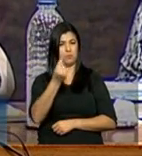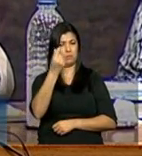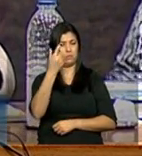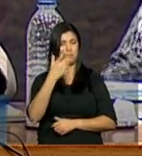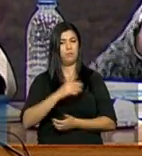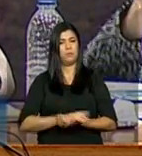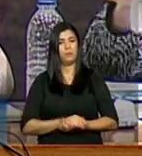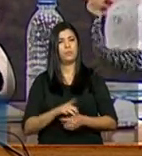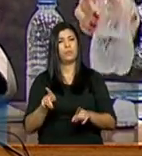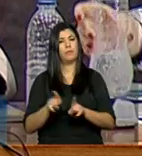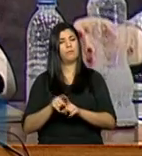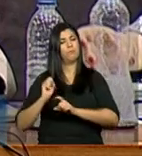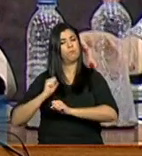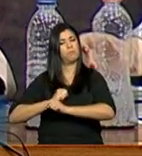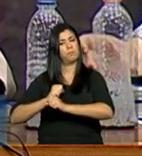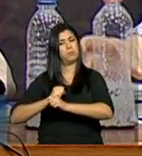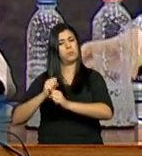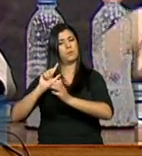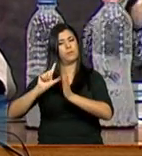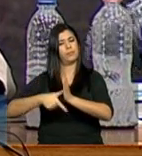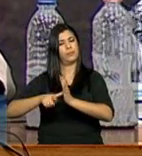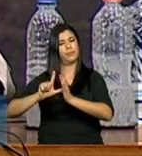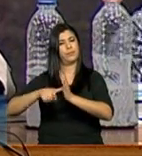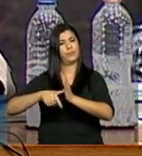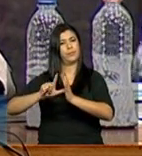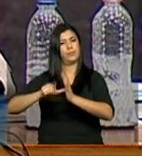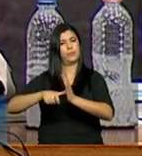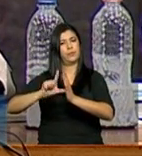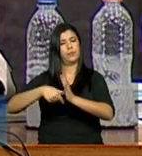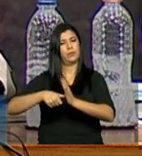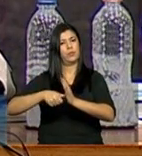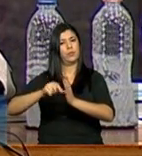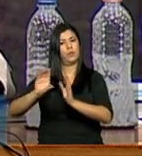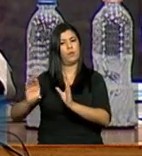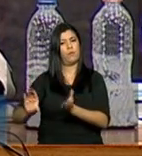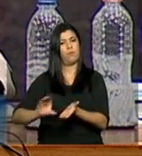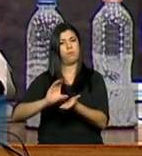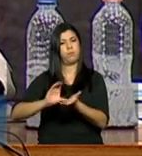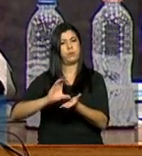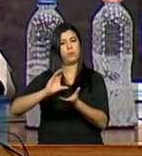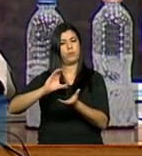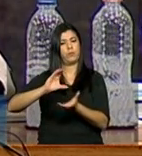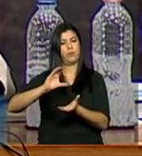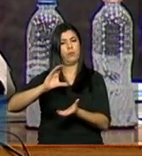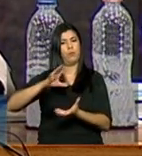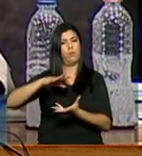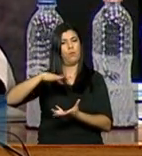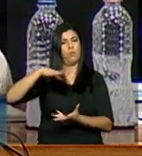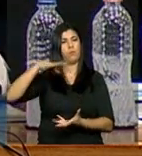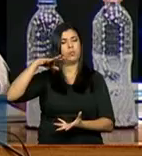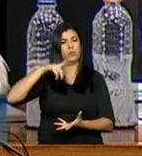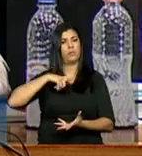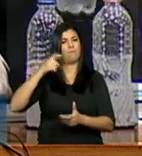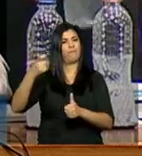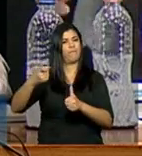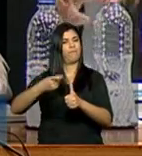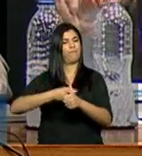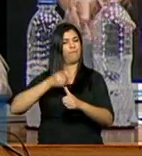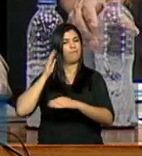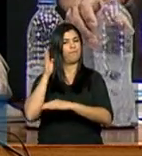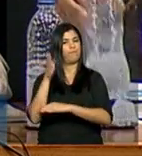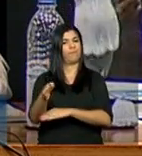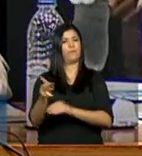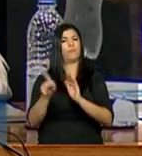Foi, ao longo do tempo, havendo atraso e o acúmulo do endividamento, vamos chamar indireto,